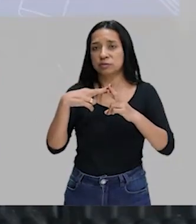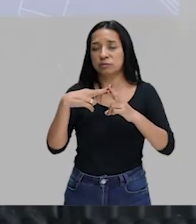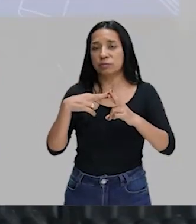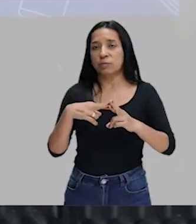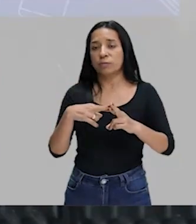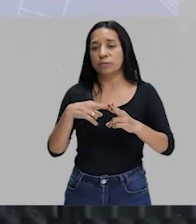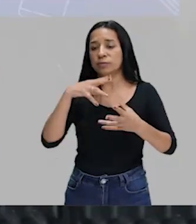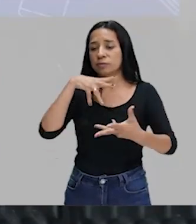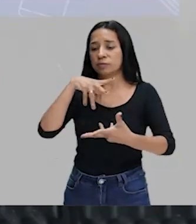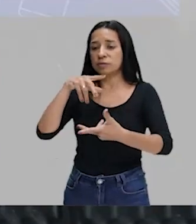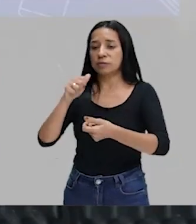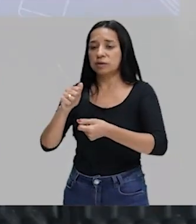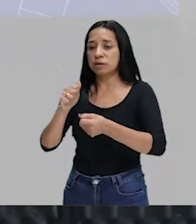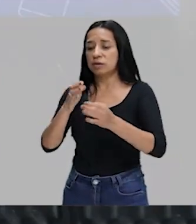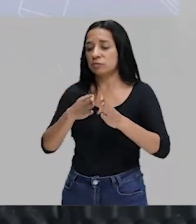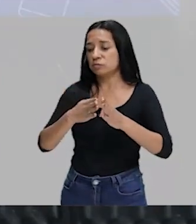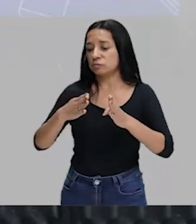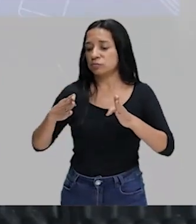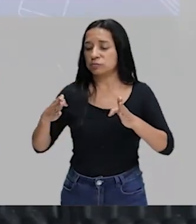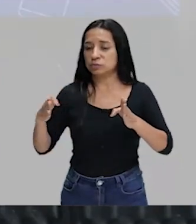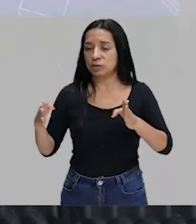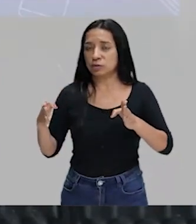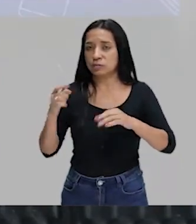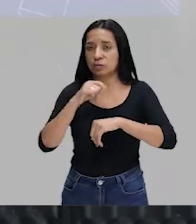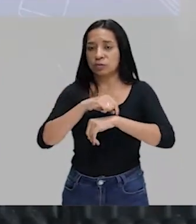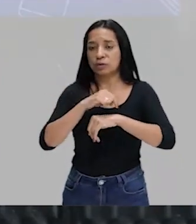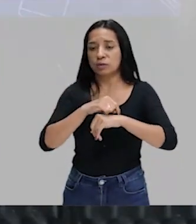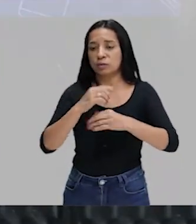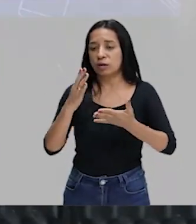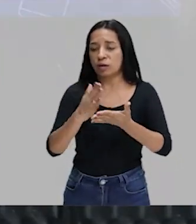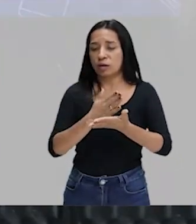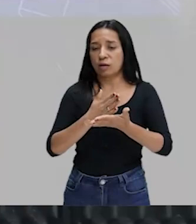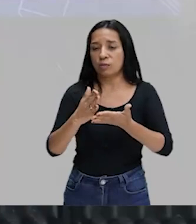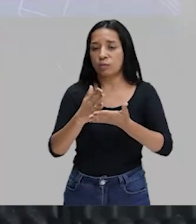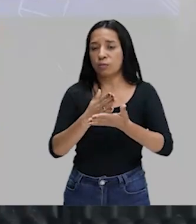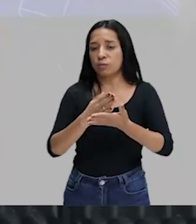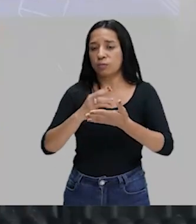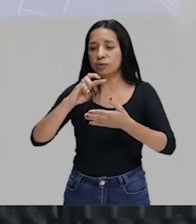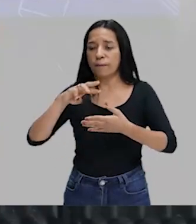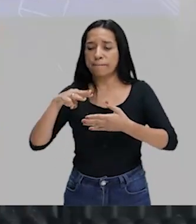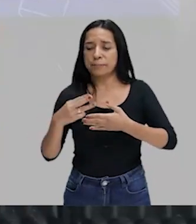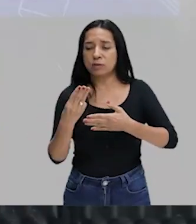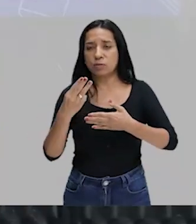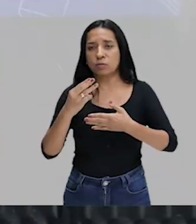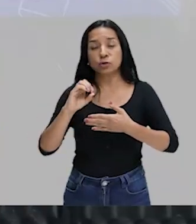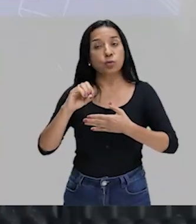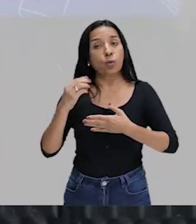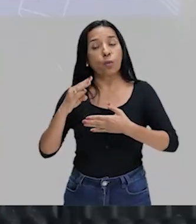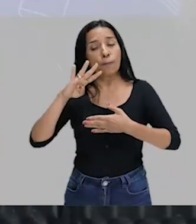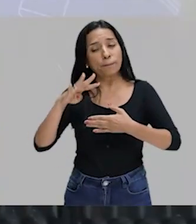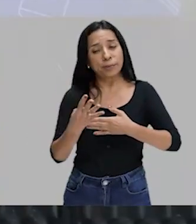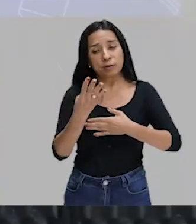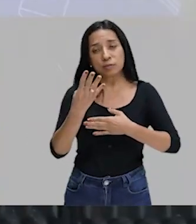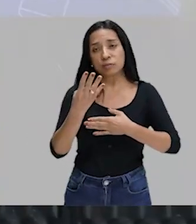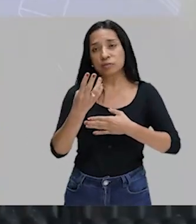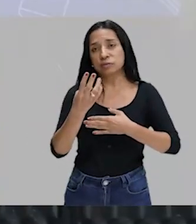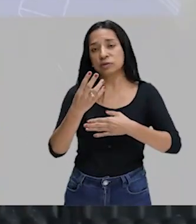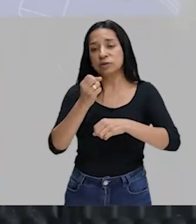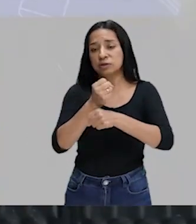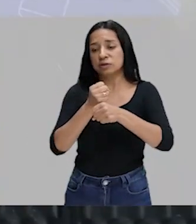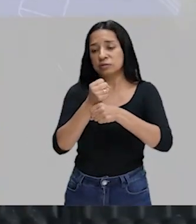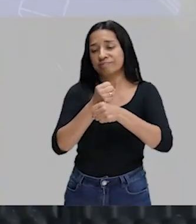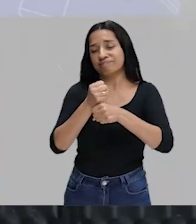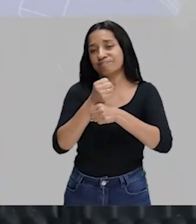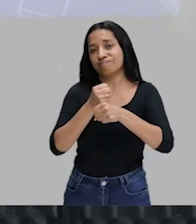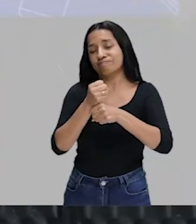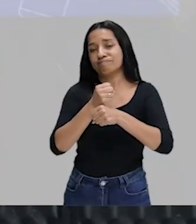terráqueas, é um tempo muito extenso, né? Leva aí alguns milhões ou bilhões de anos para acontecer, tá certo?